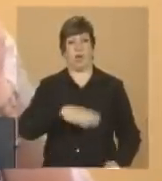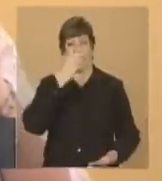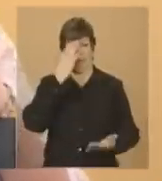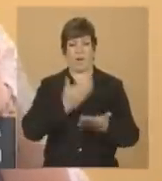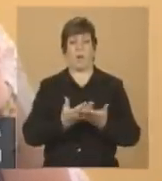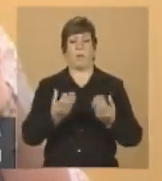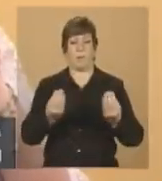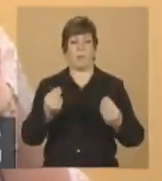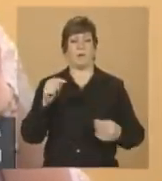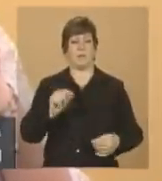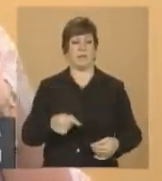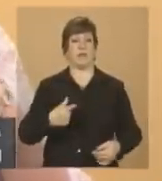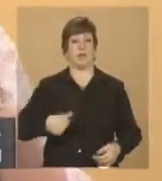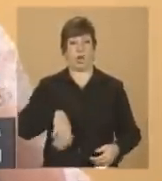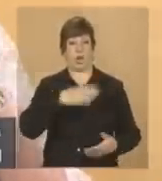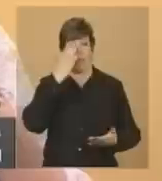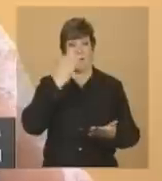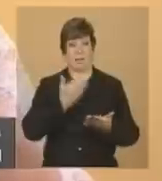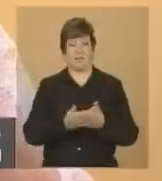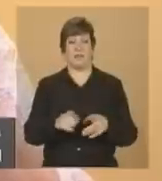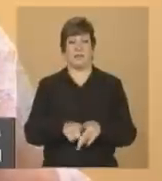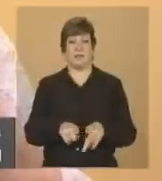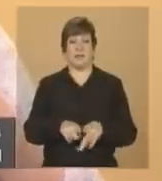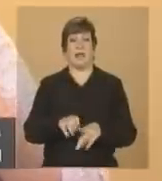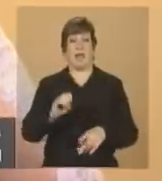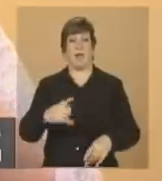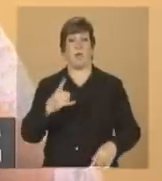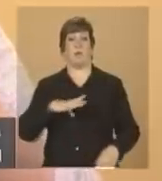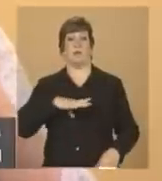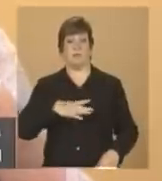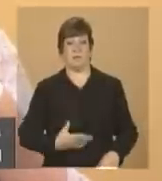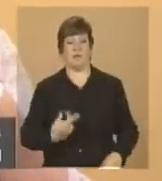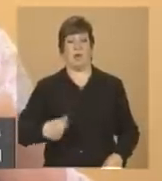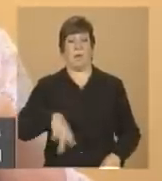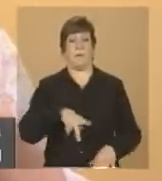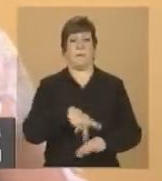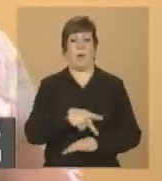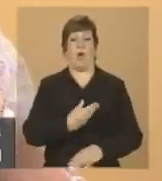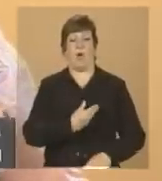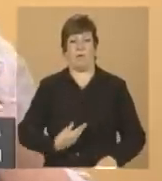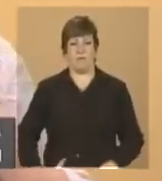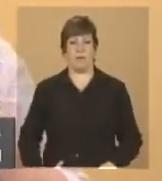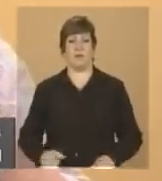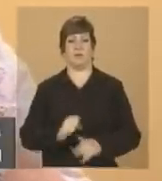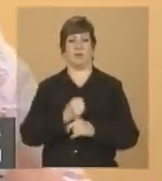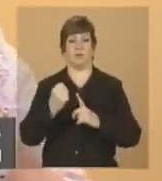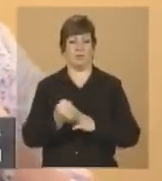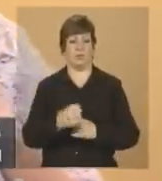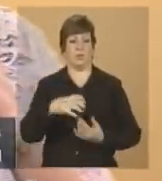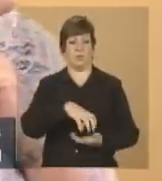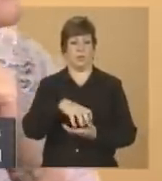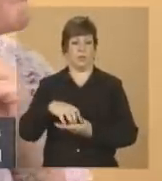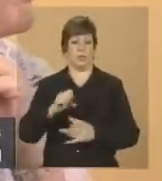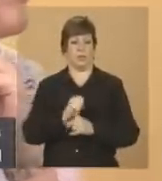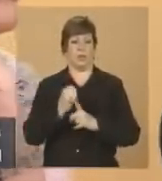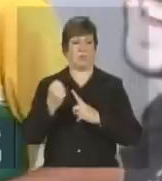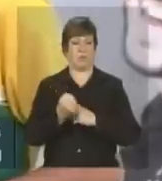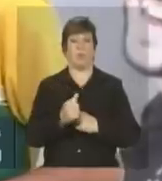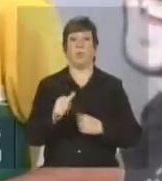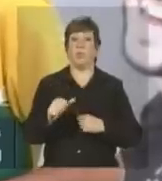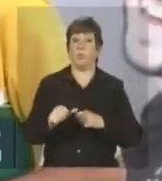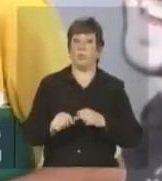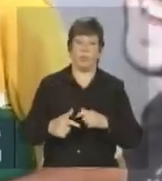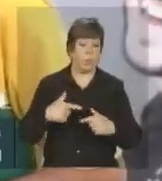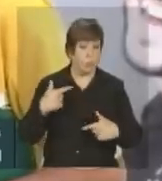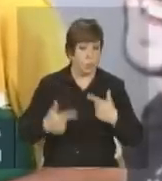nisso. E acreditamos também que é um desafio do nosso país, de governo, sociedade, movimentos sociais, de lutar para inverter prioridades